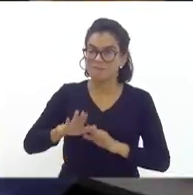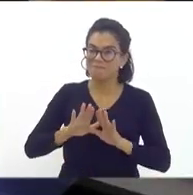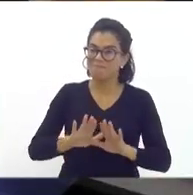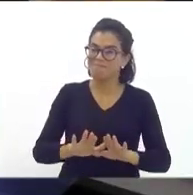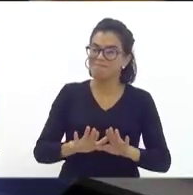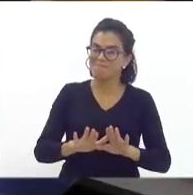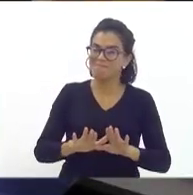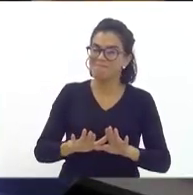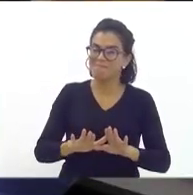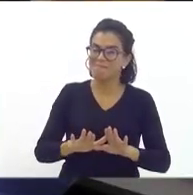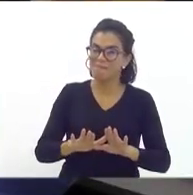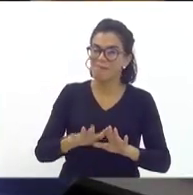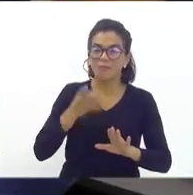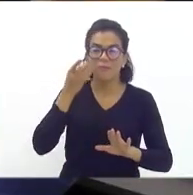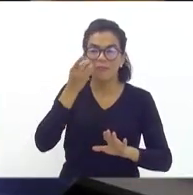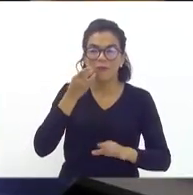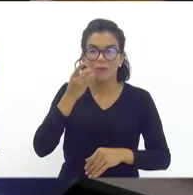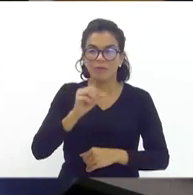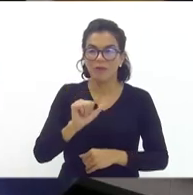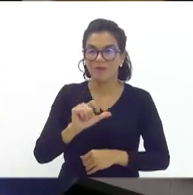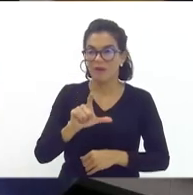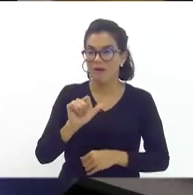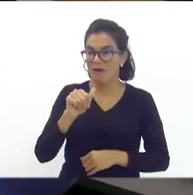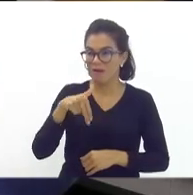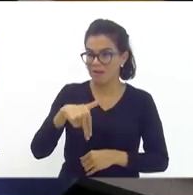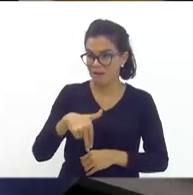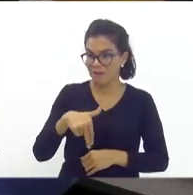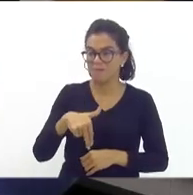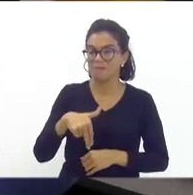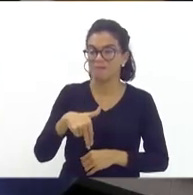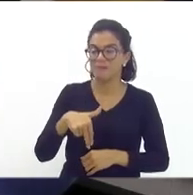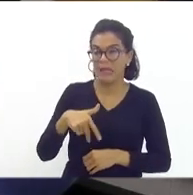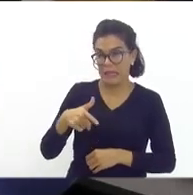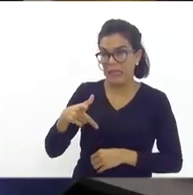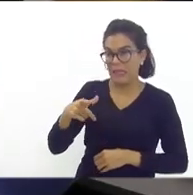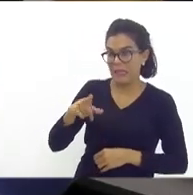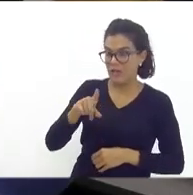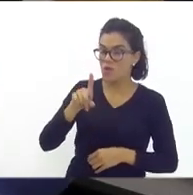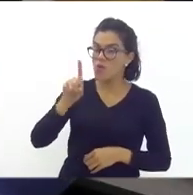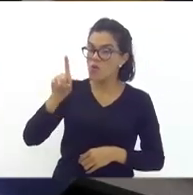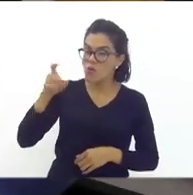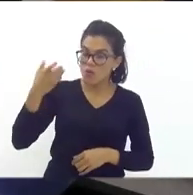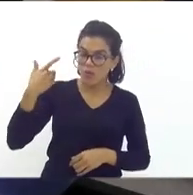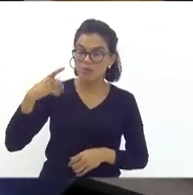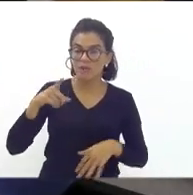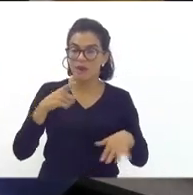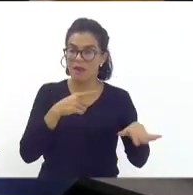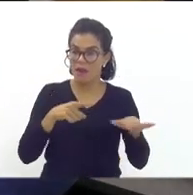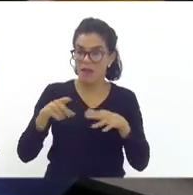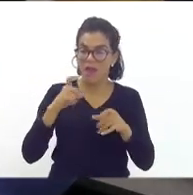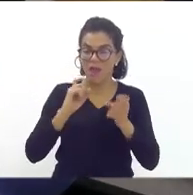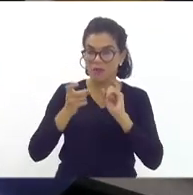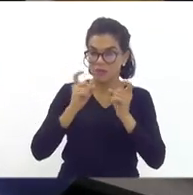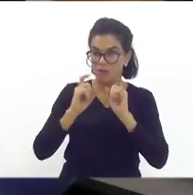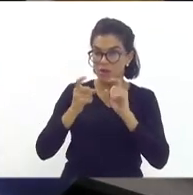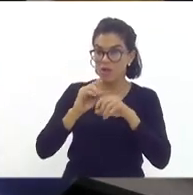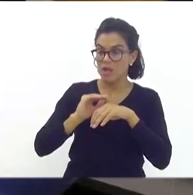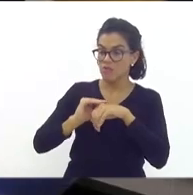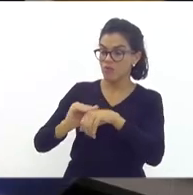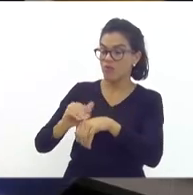quando o deputado Alan na última oitiva ele estava referindo a pessoa da diretora da Fernanda